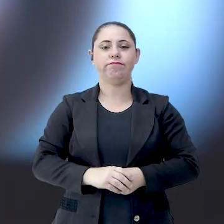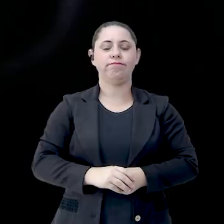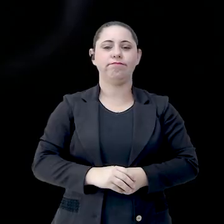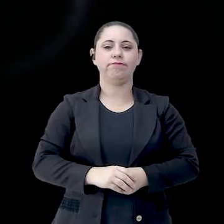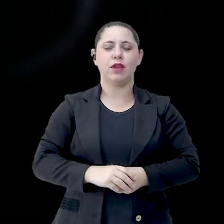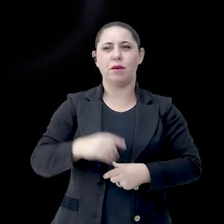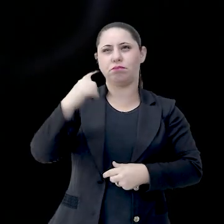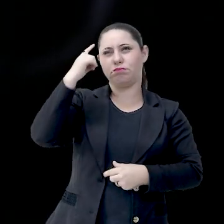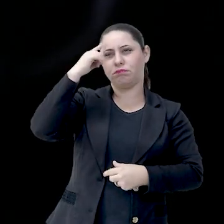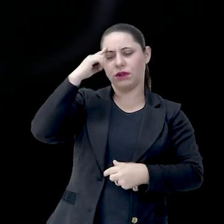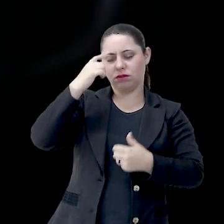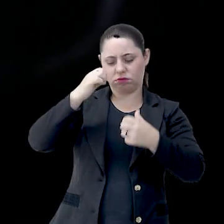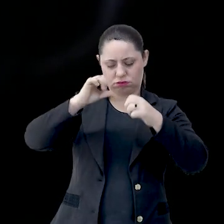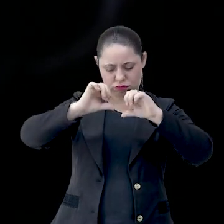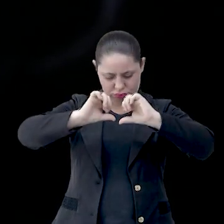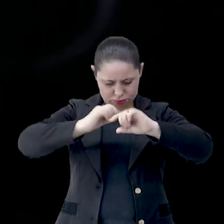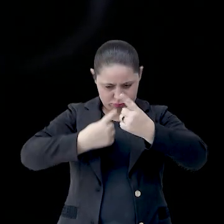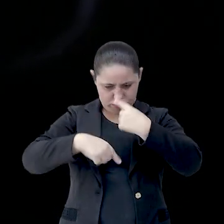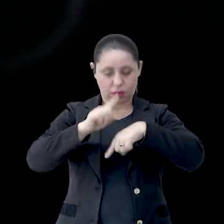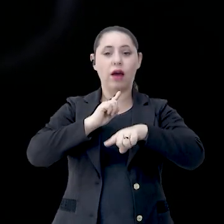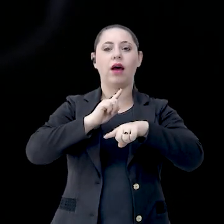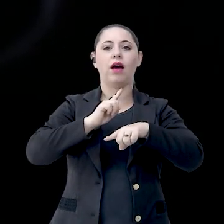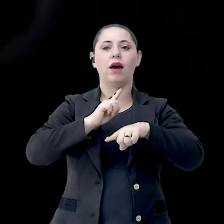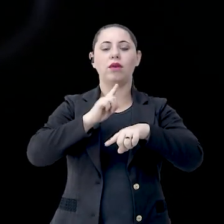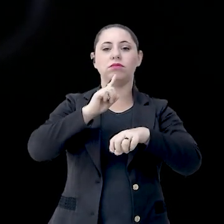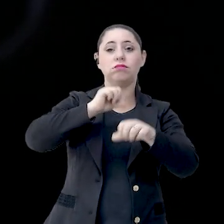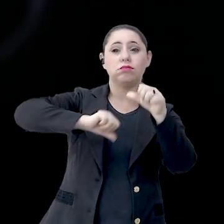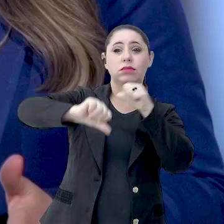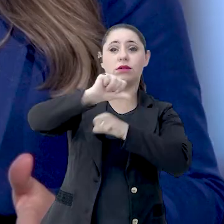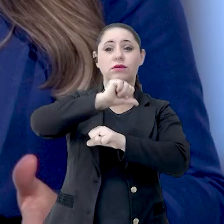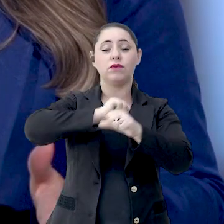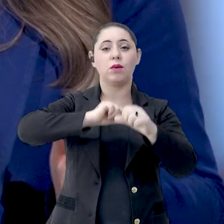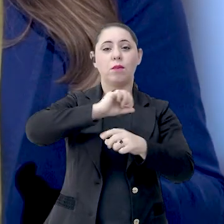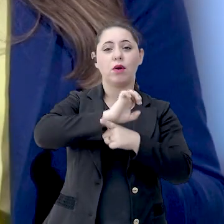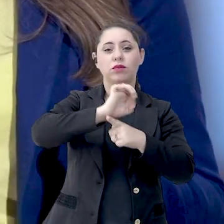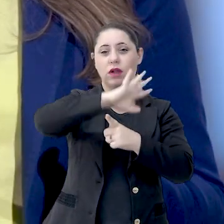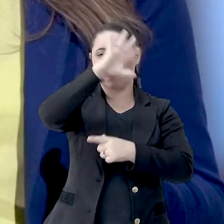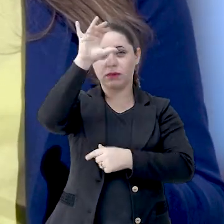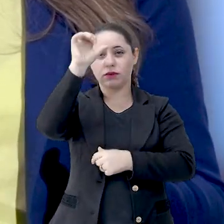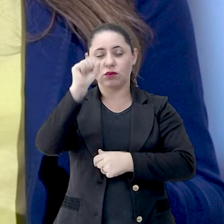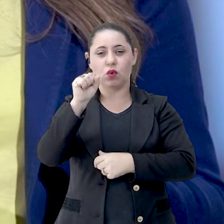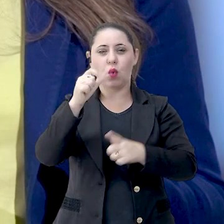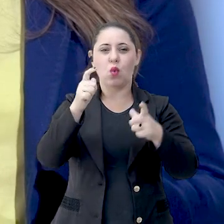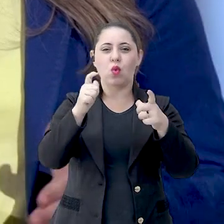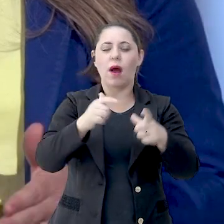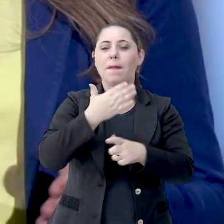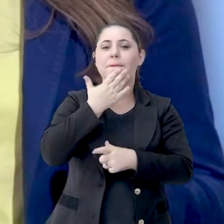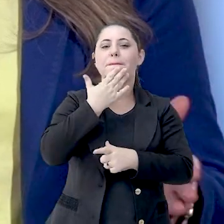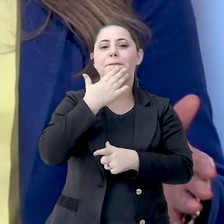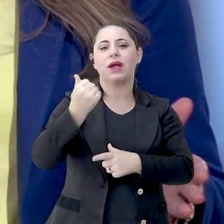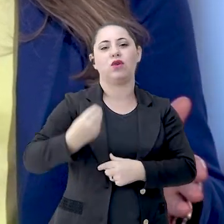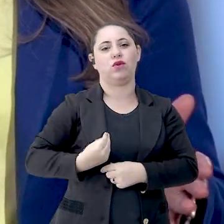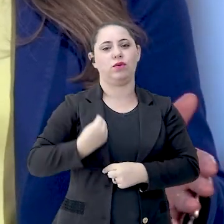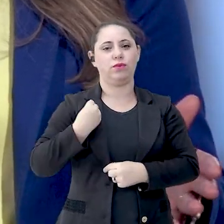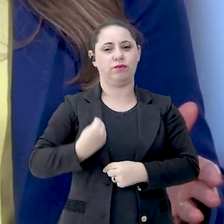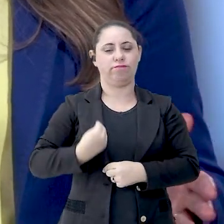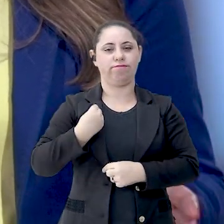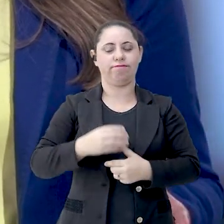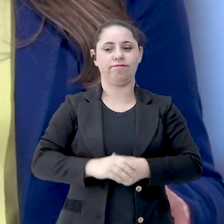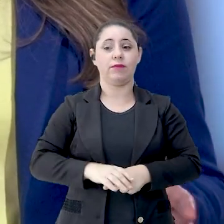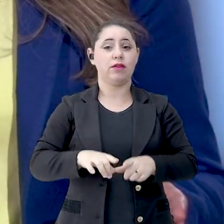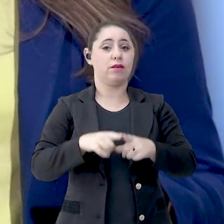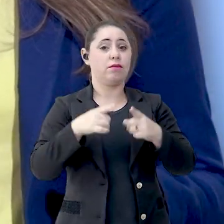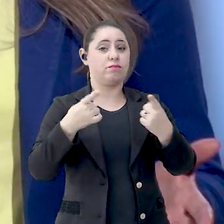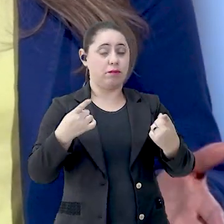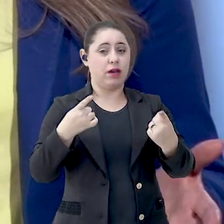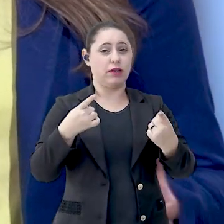556. Resiliência e mão na massa para transformar Mato Grosso do Sul em um lugar melhor para se